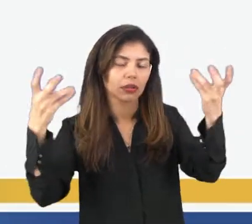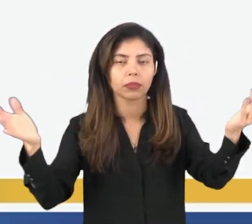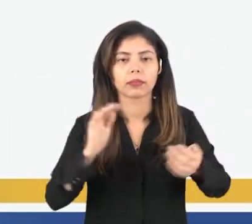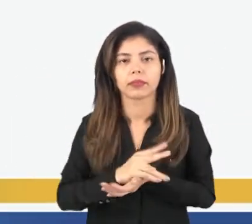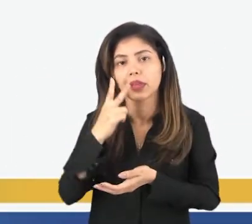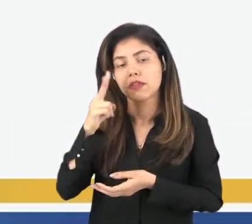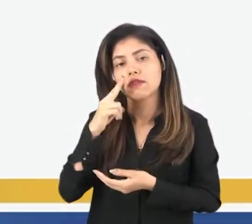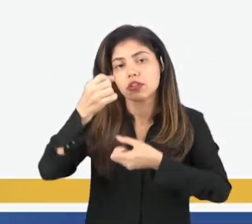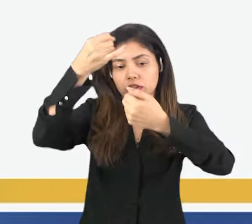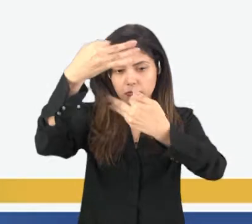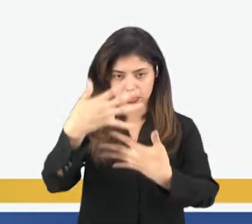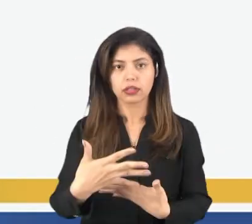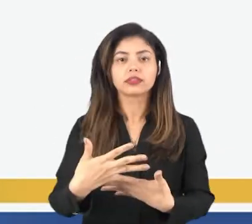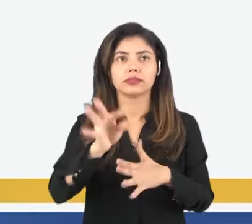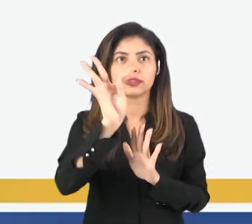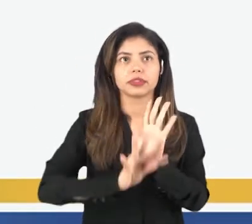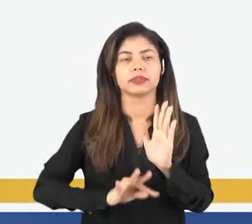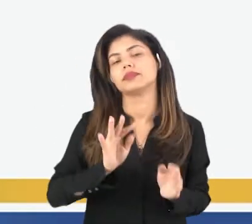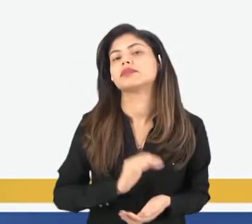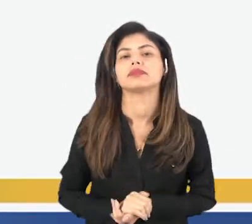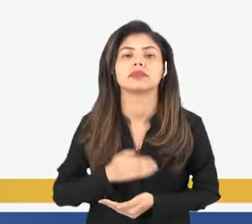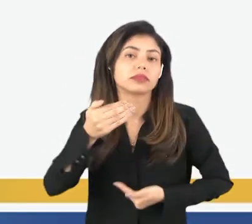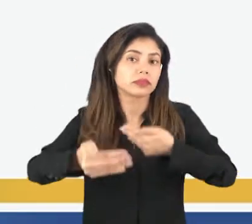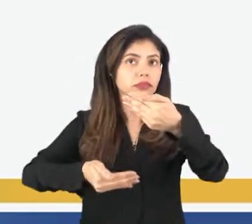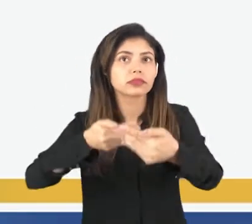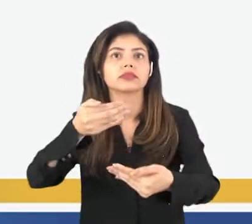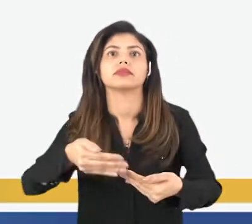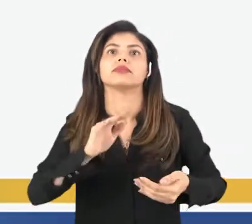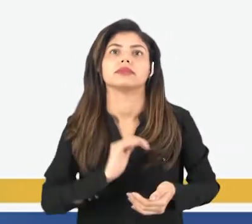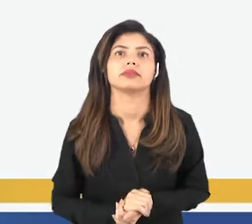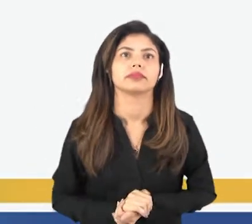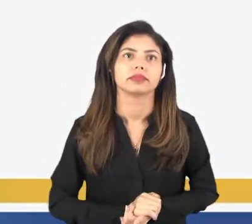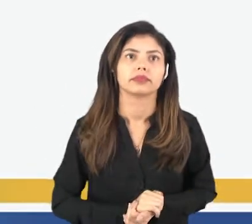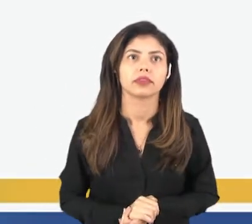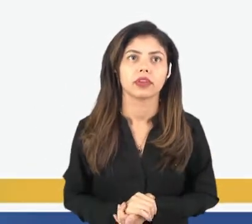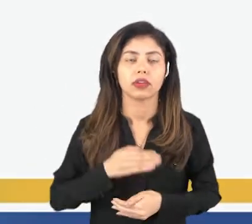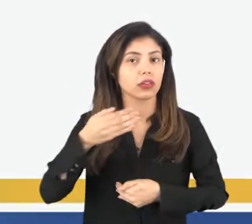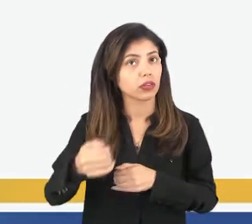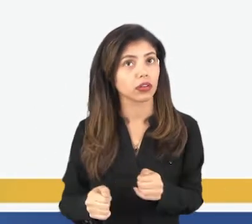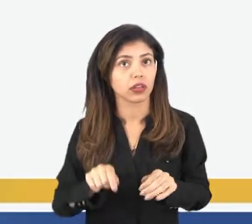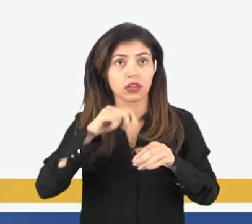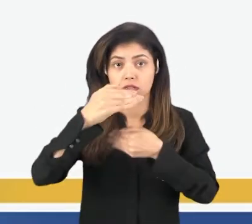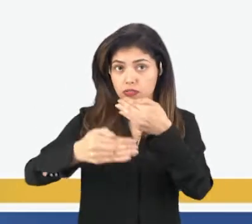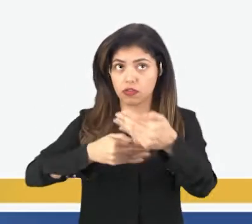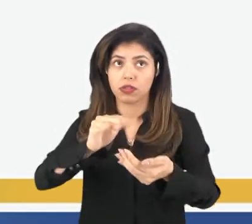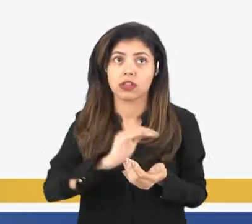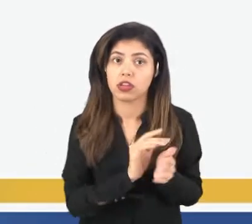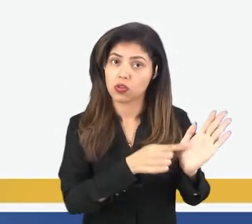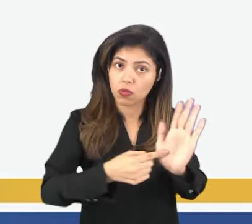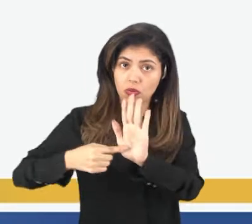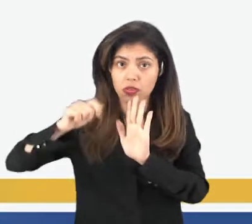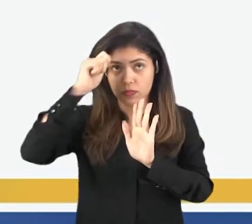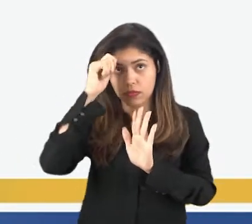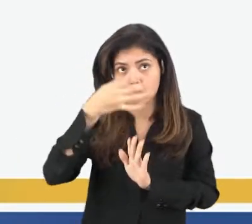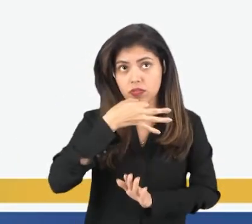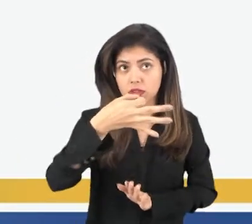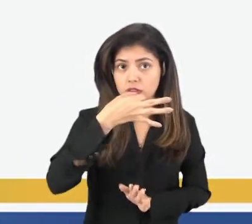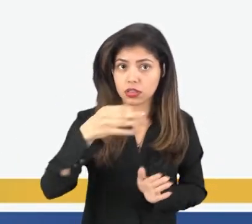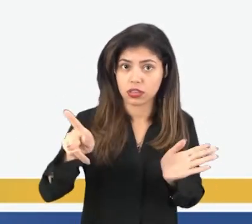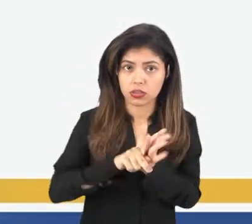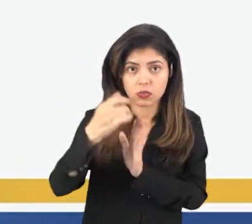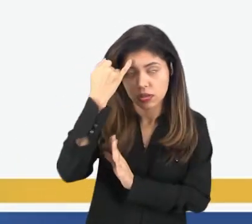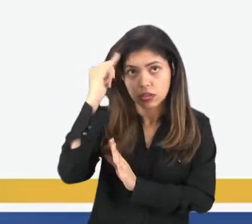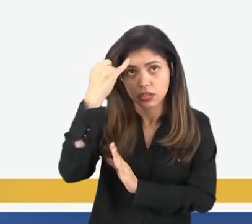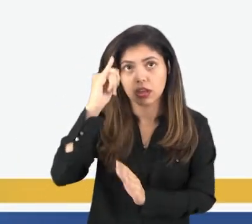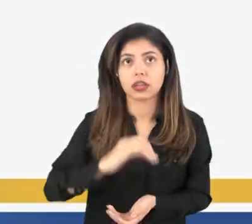que será visto no corpo do texto. Depois nós temos o desenvolvimento. É no desenvolvimento que o autor expõe